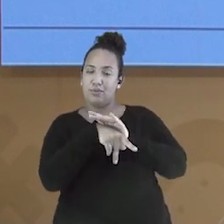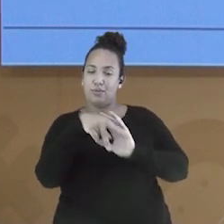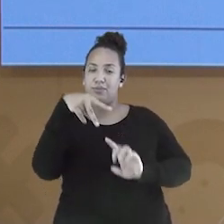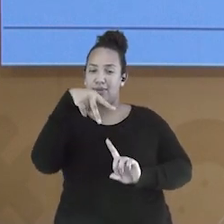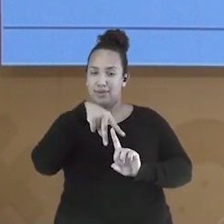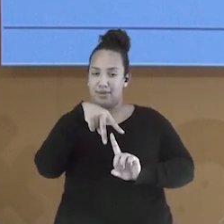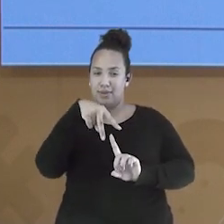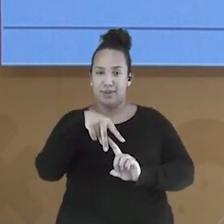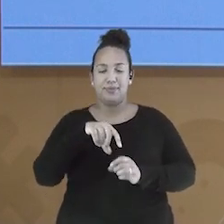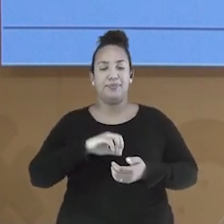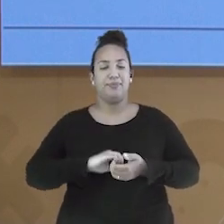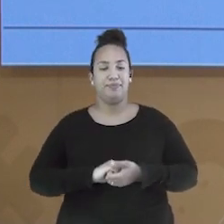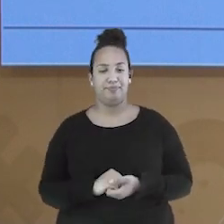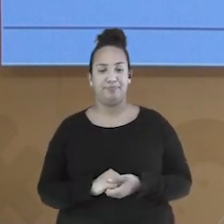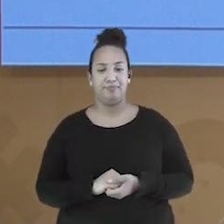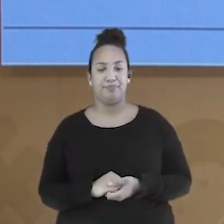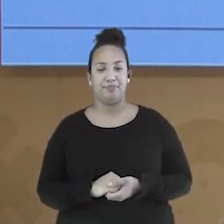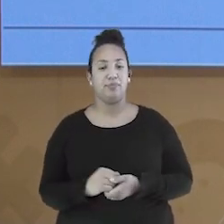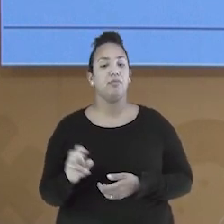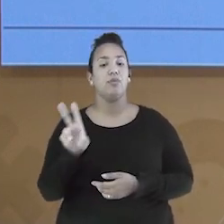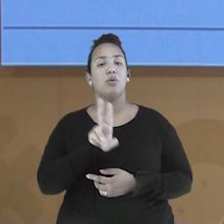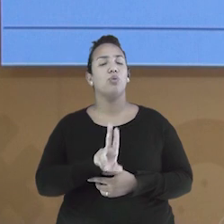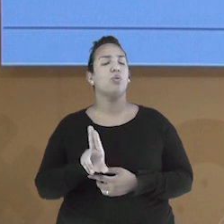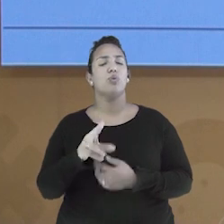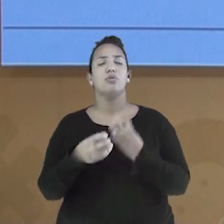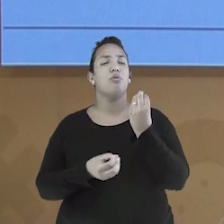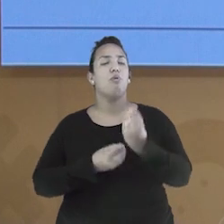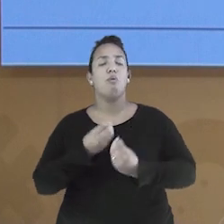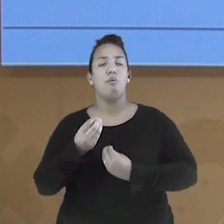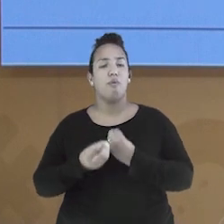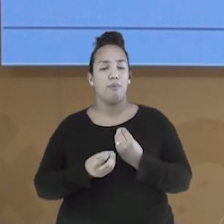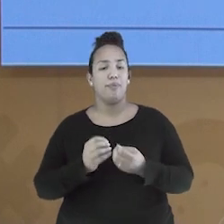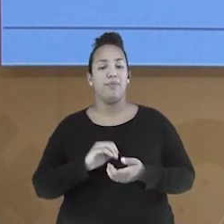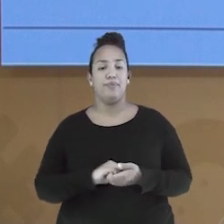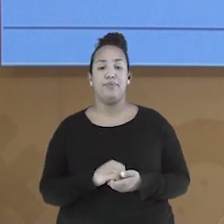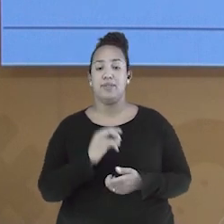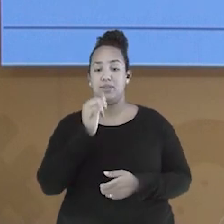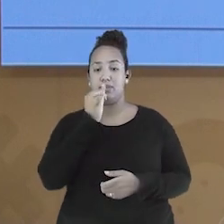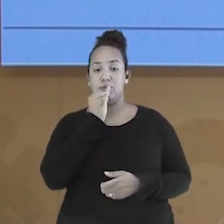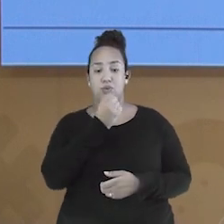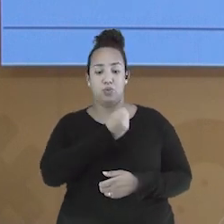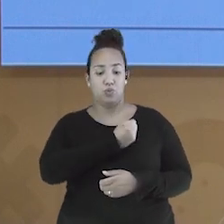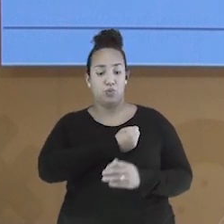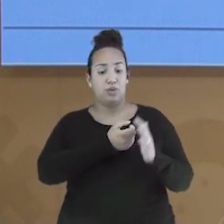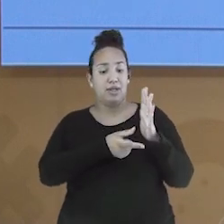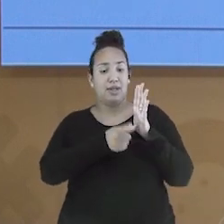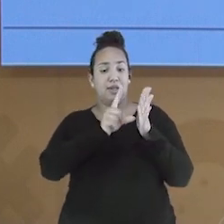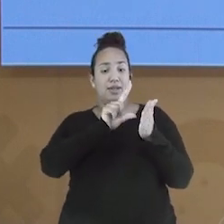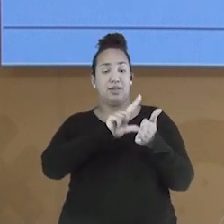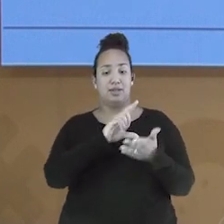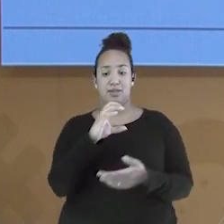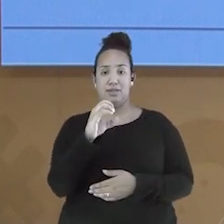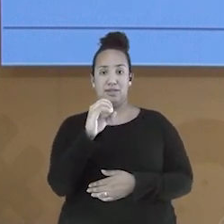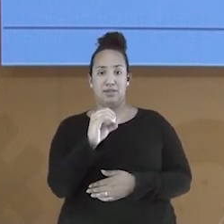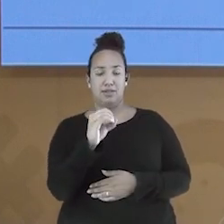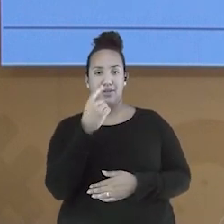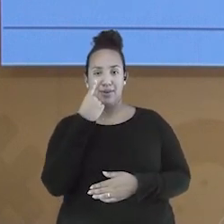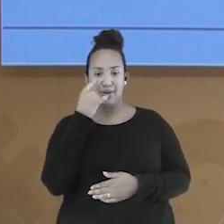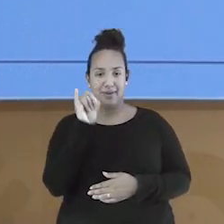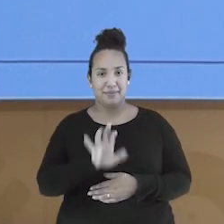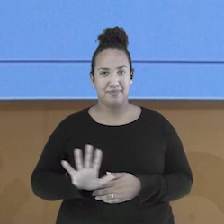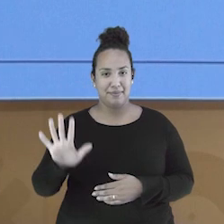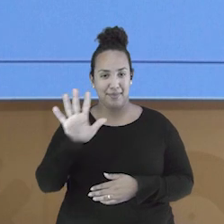conhecendo. Ele é usado para indicar que o número vem antes do zero, como podemos perceber na representação do